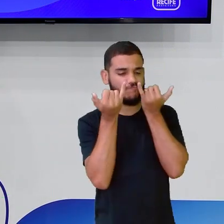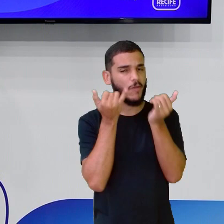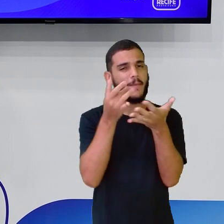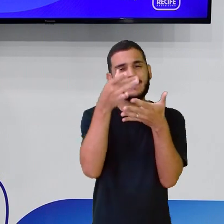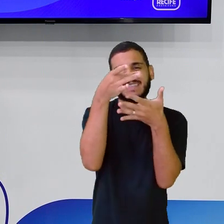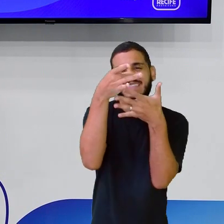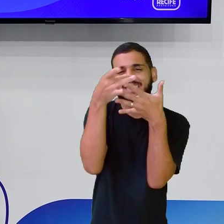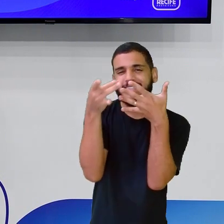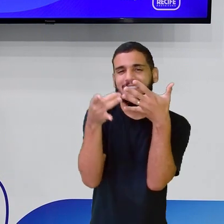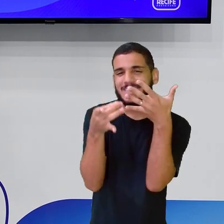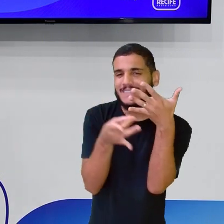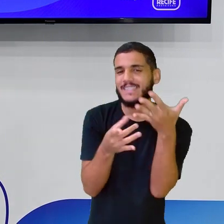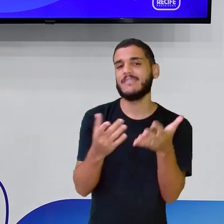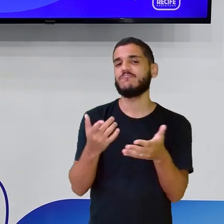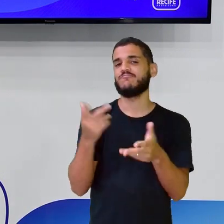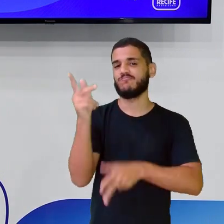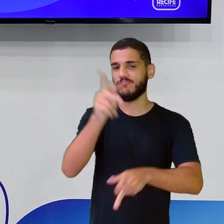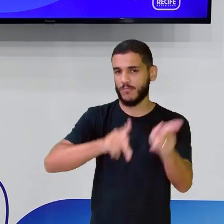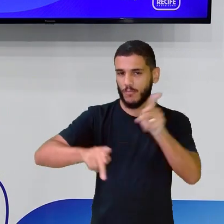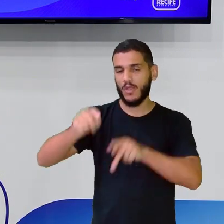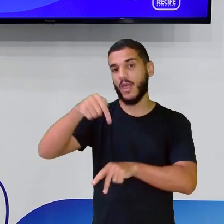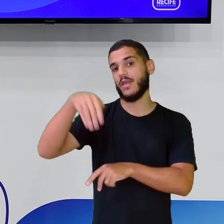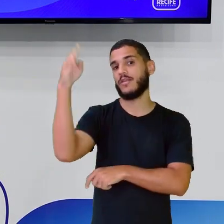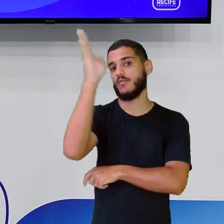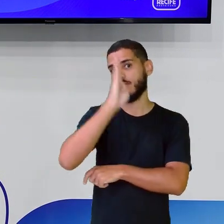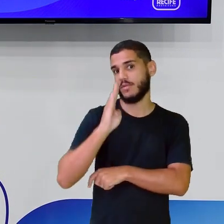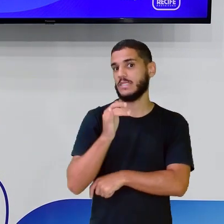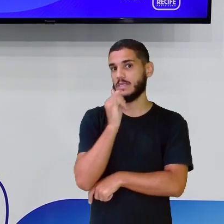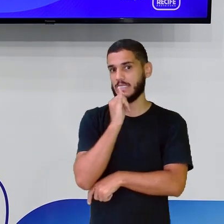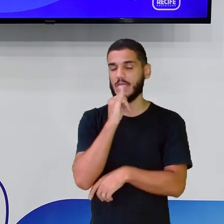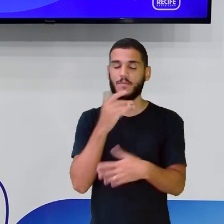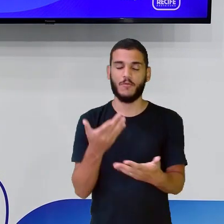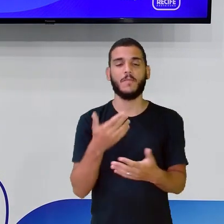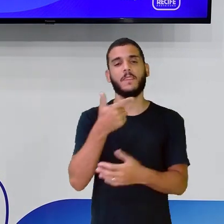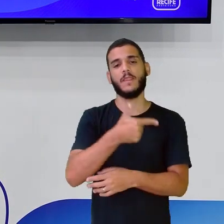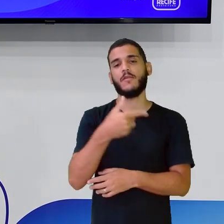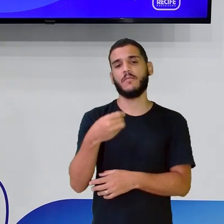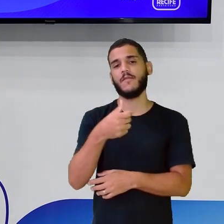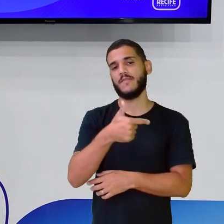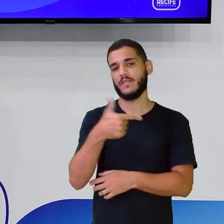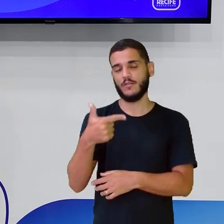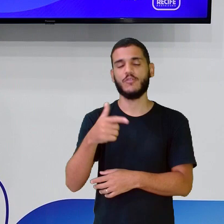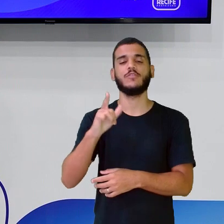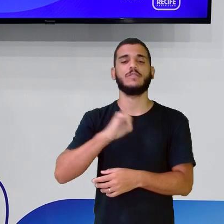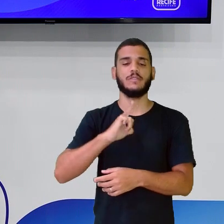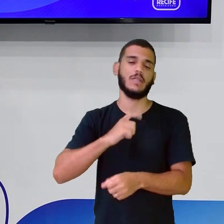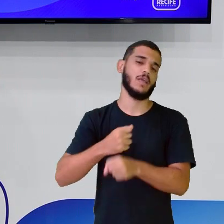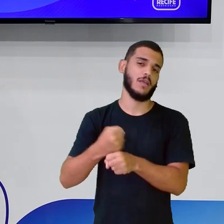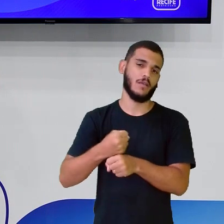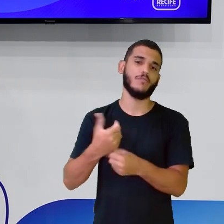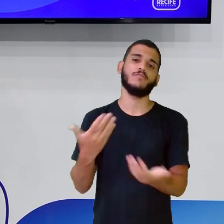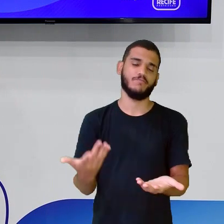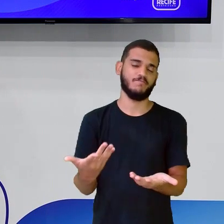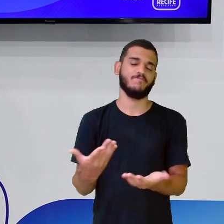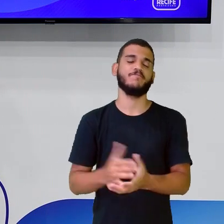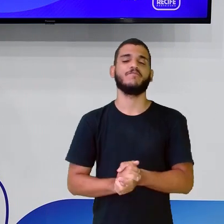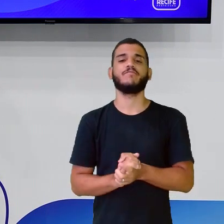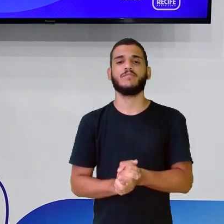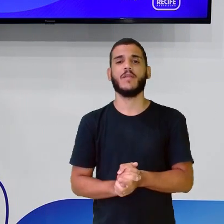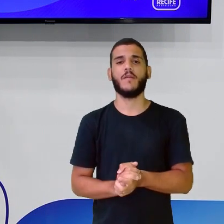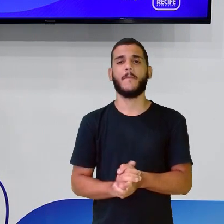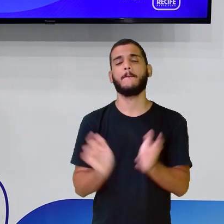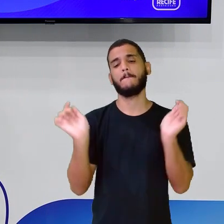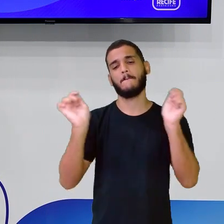informações mais detalhadas da população brasileira, por exemplo. 2022 foi ano de censo. Possivelmente